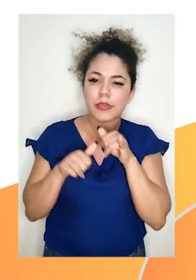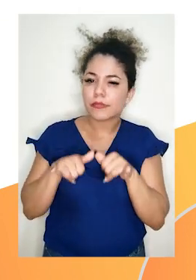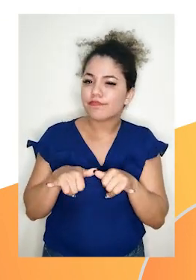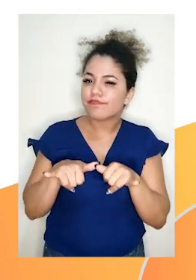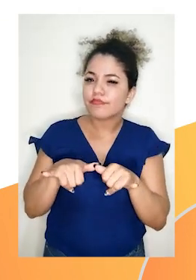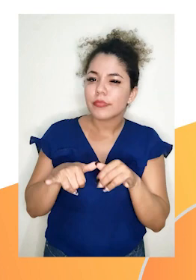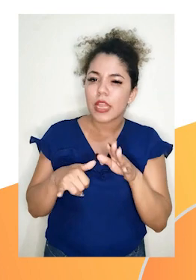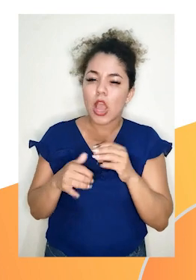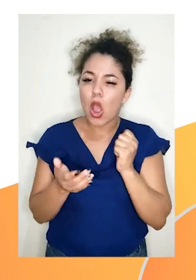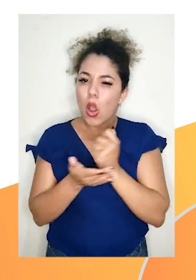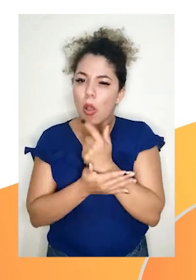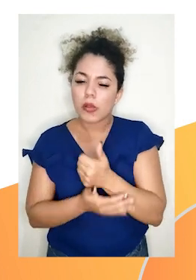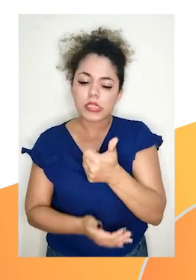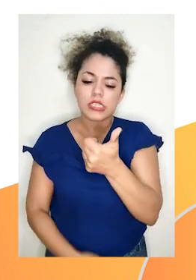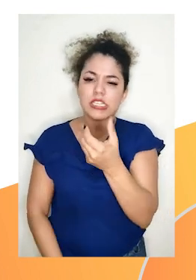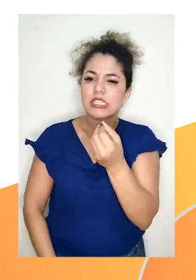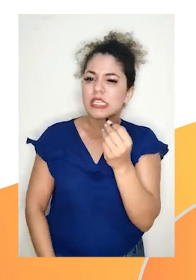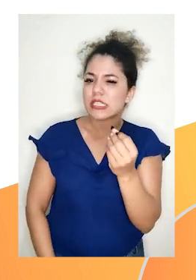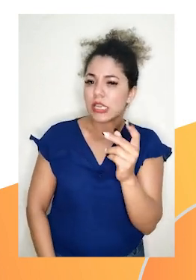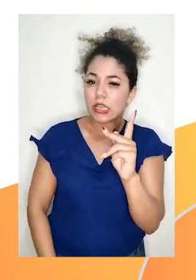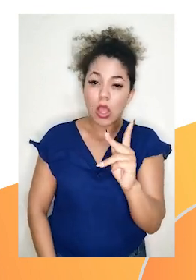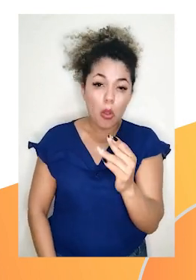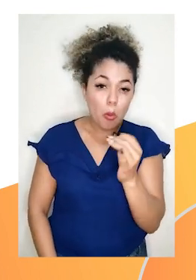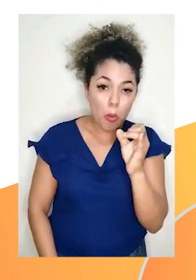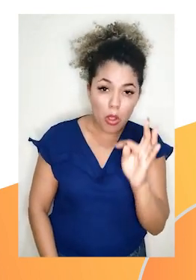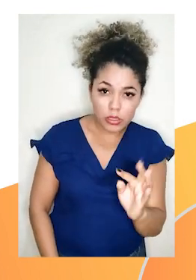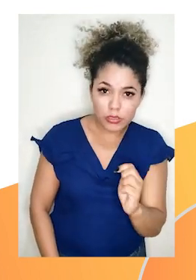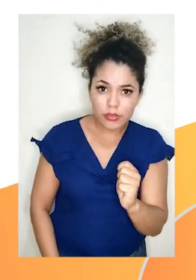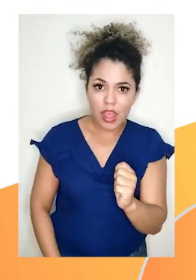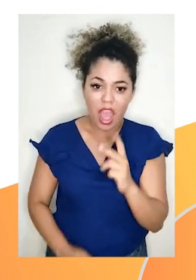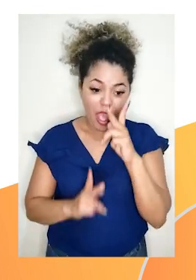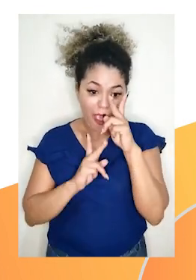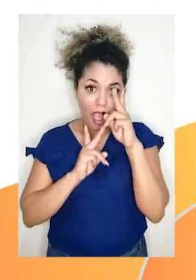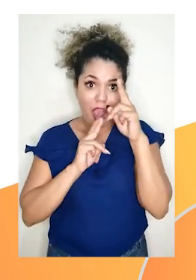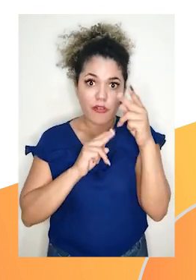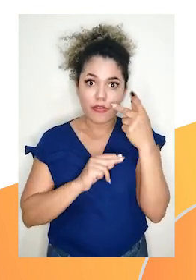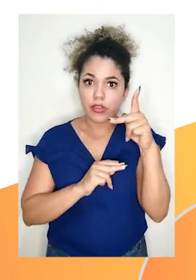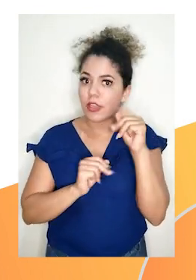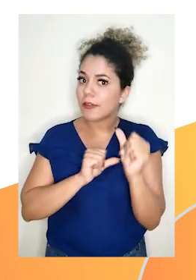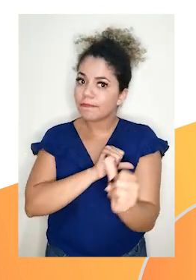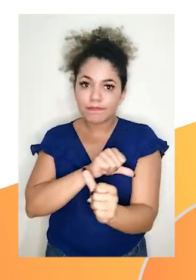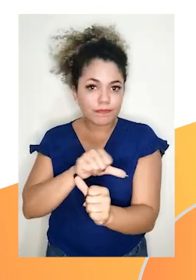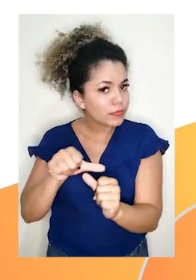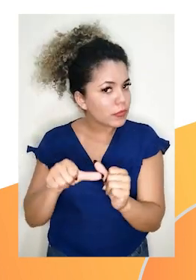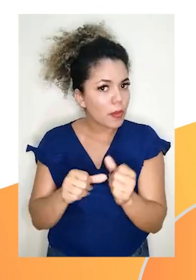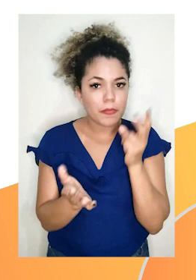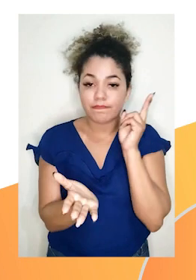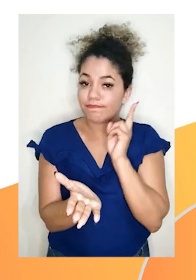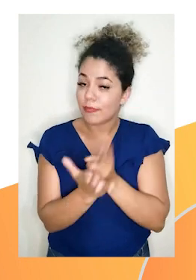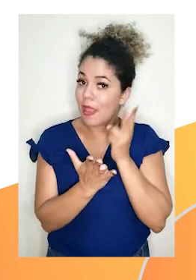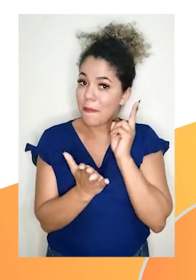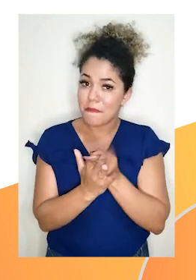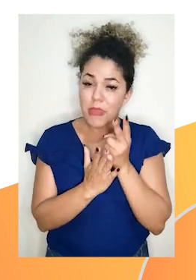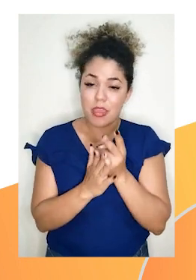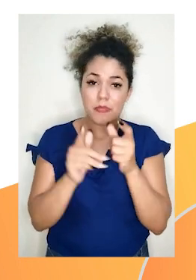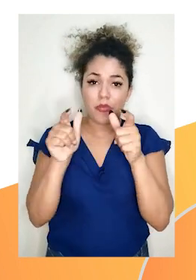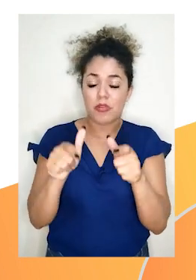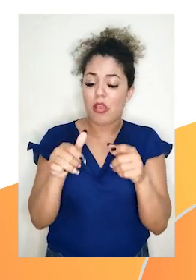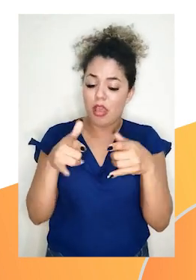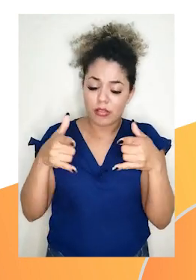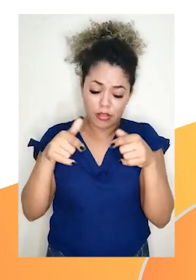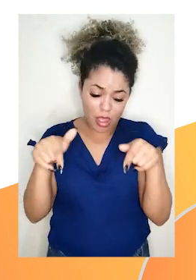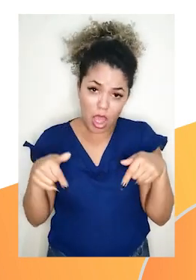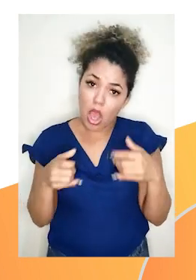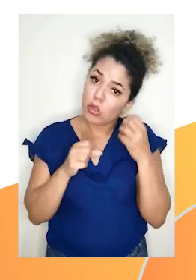watts, 60 watts. A potência de uma lâmpada não muda, independente de onde você colocá-la. No quarto,